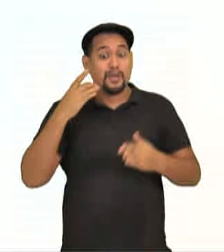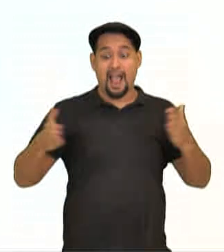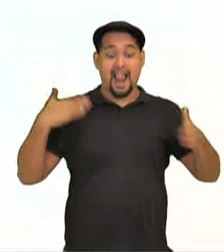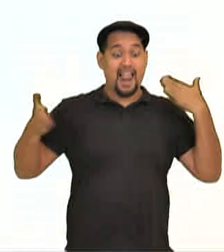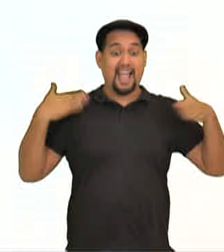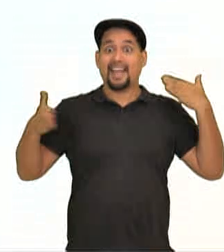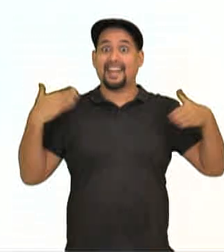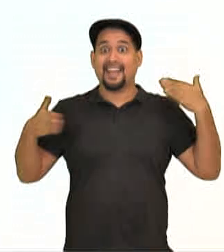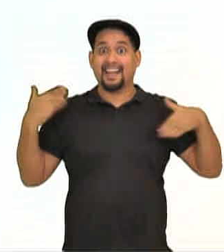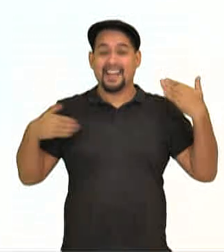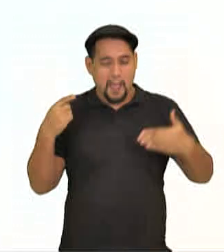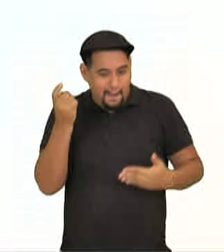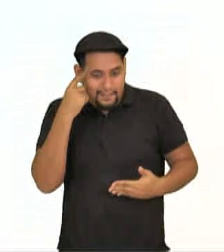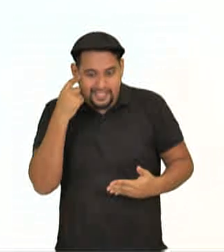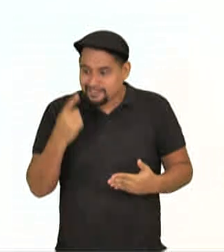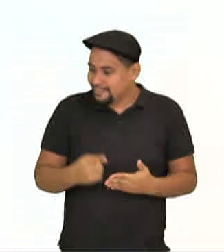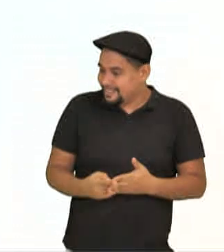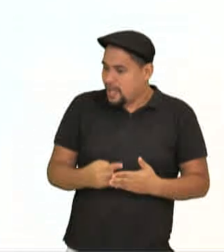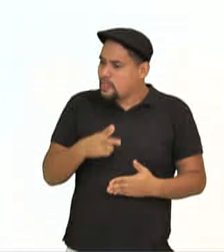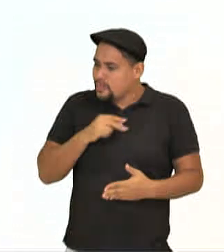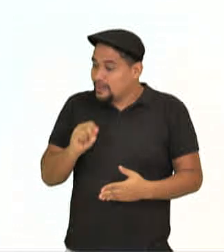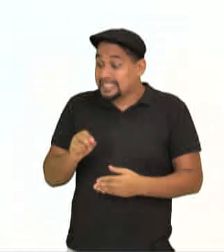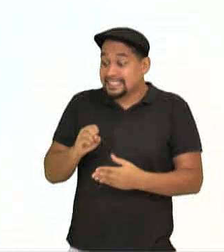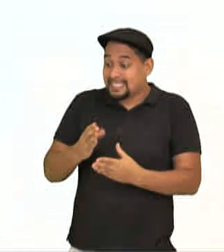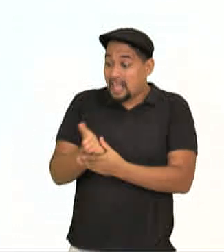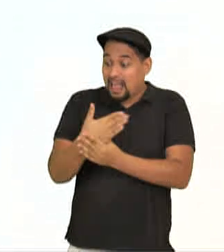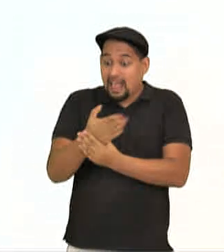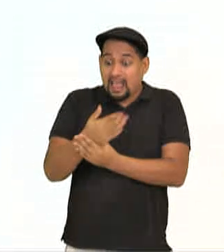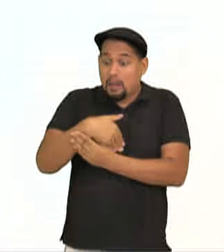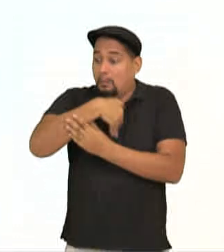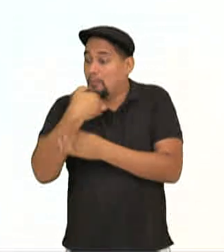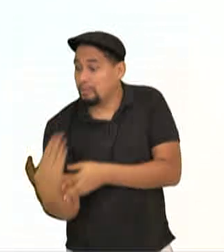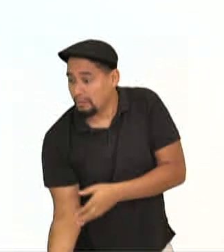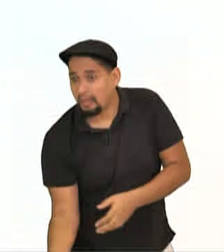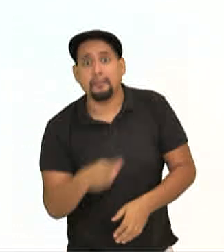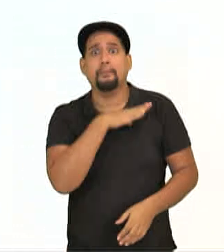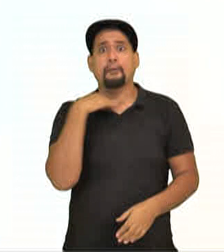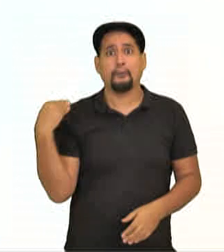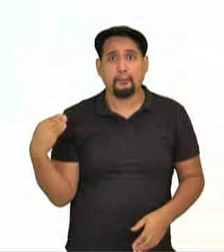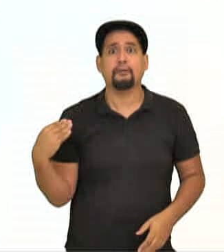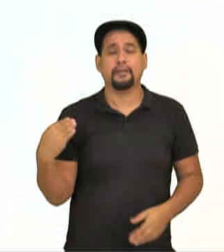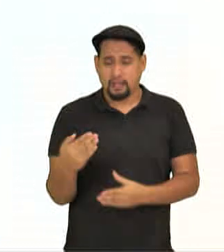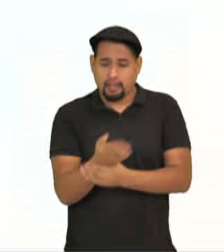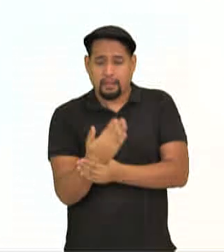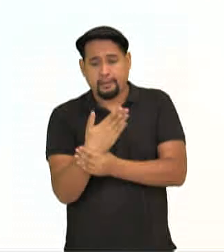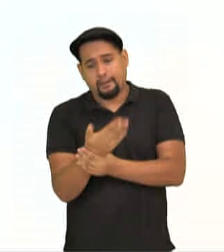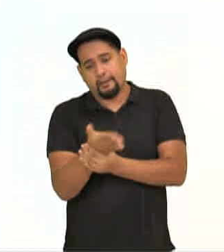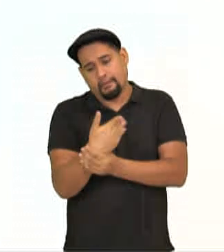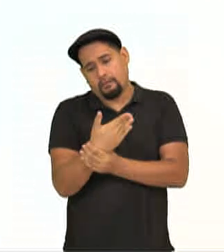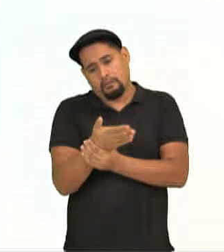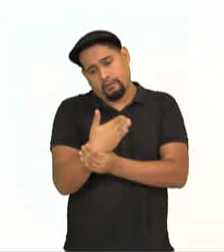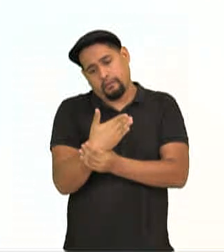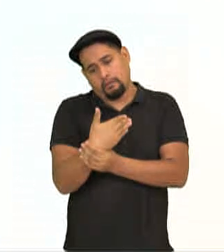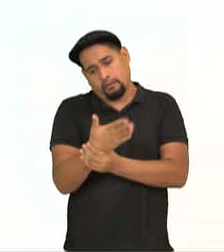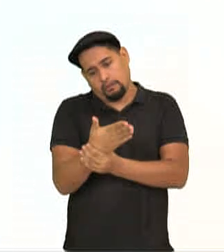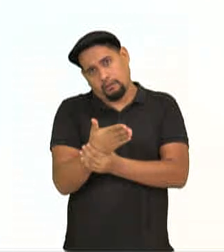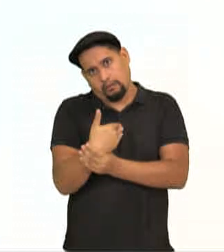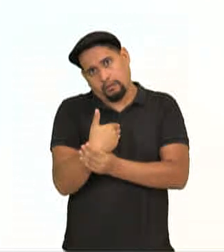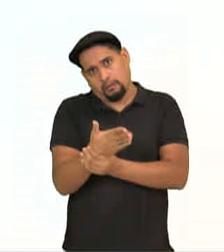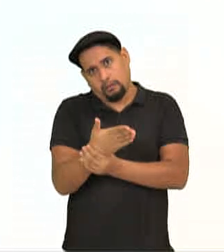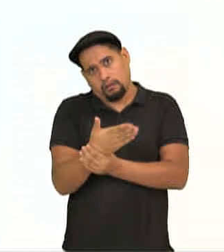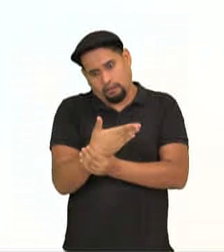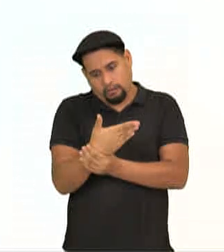sido salvo. E pensava, se ele cair na água, pode morrer. Quando o peixe parou de se mexer, o macaco percebeu que estava